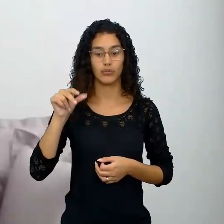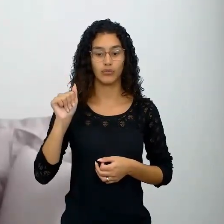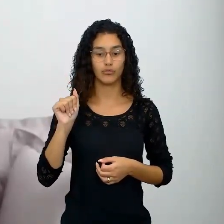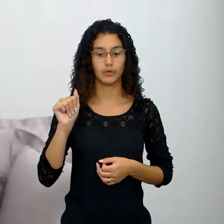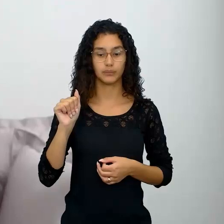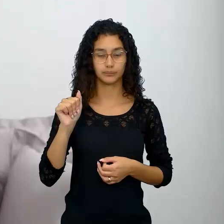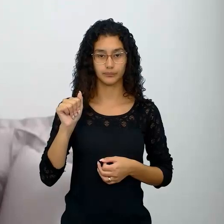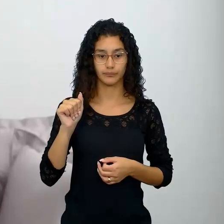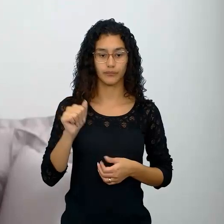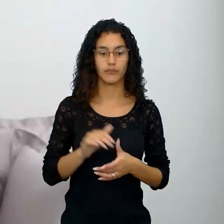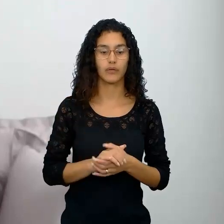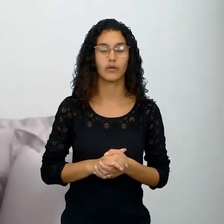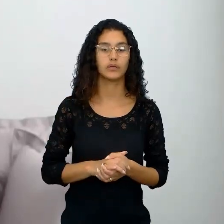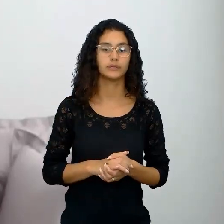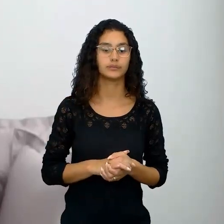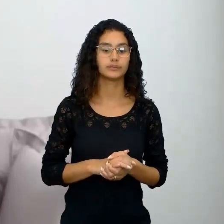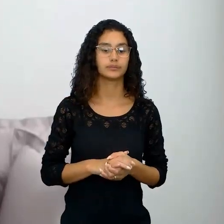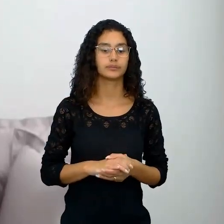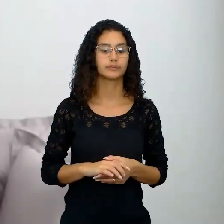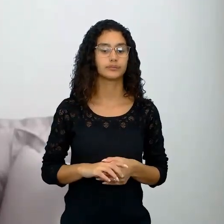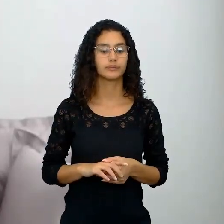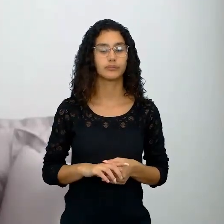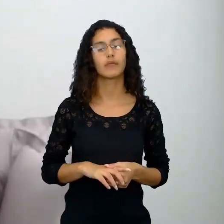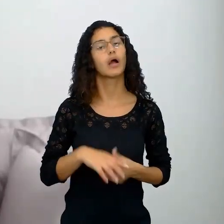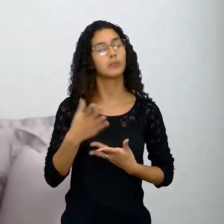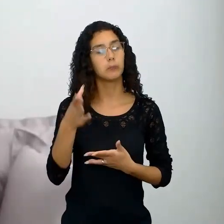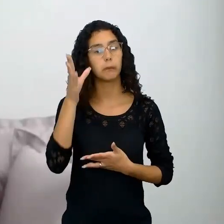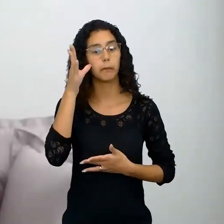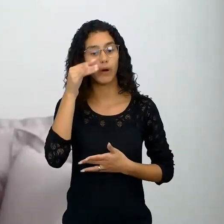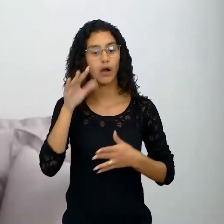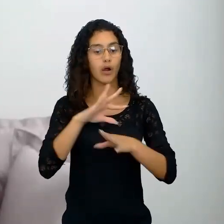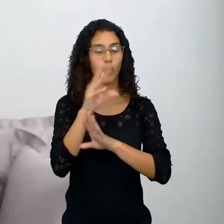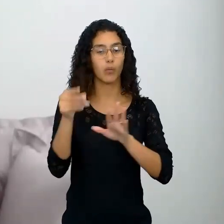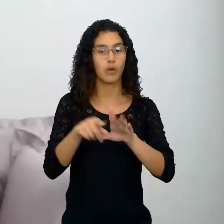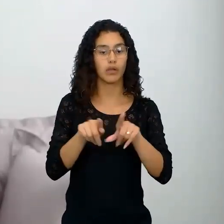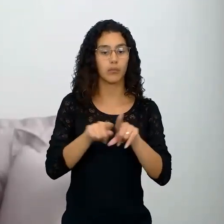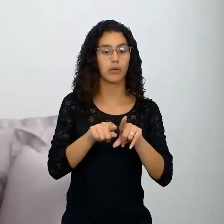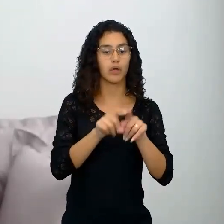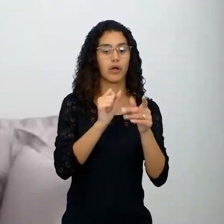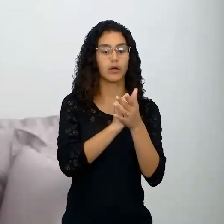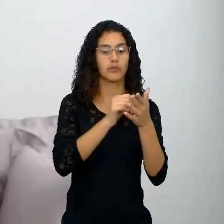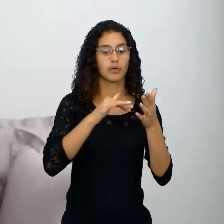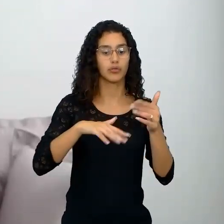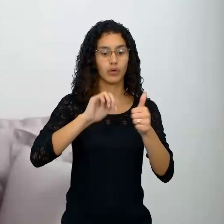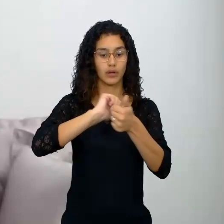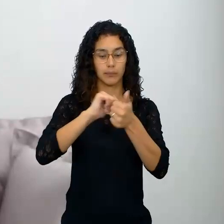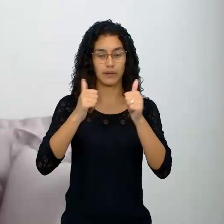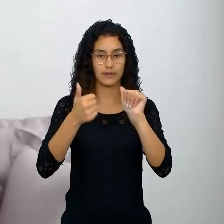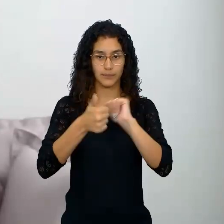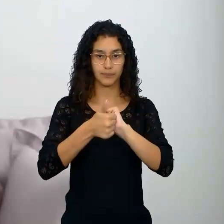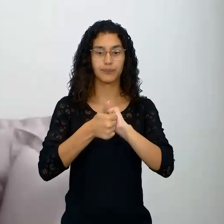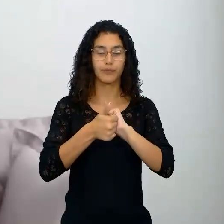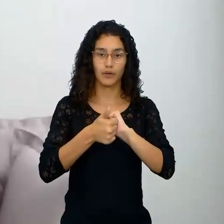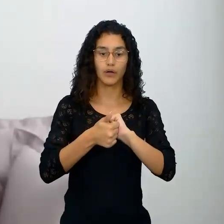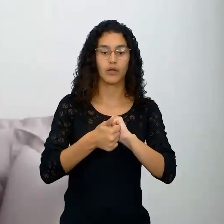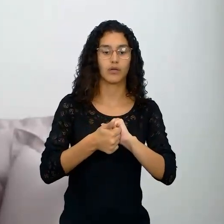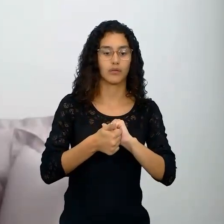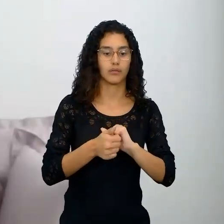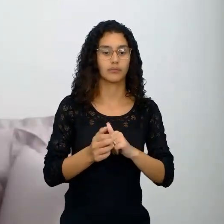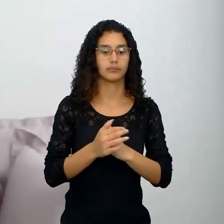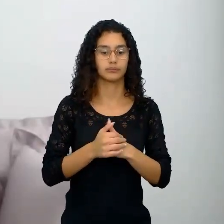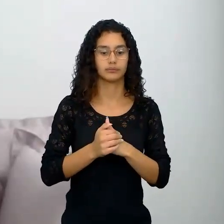e-mail, né? A professora Mara colocou assim: seria interessante incluir atividades com adaptação, né?